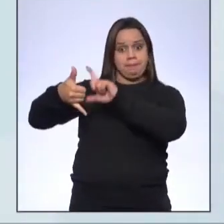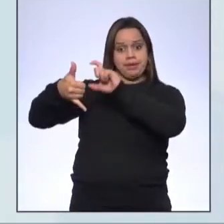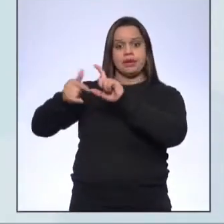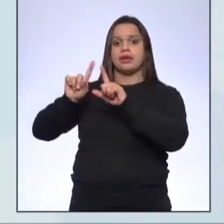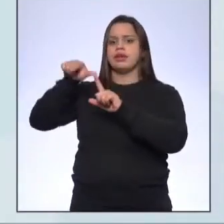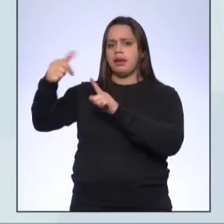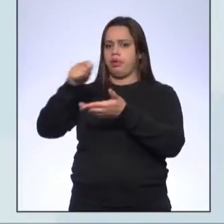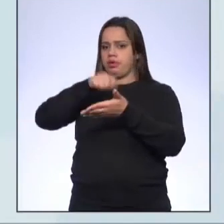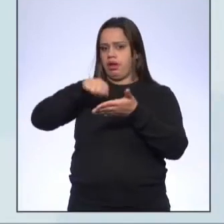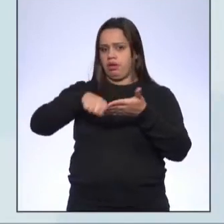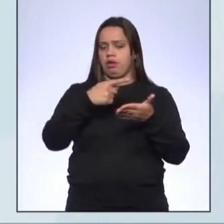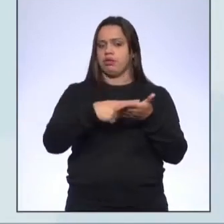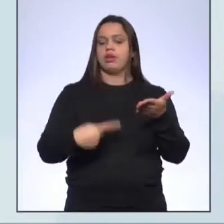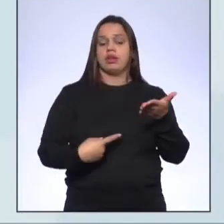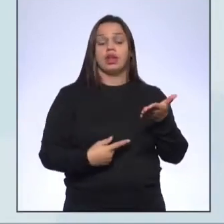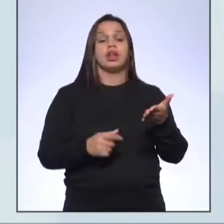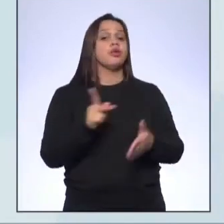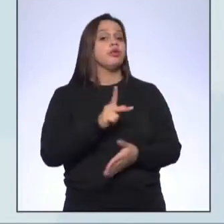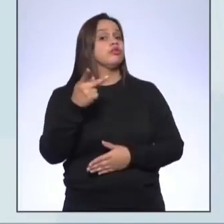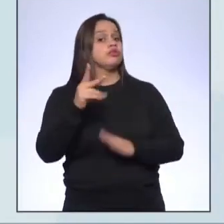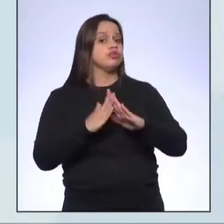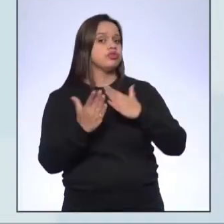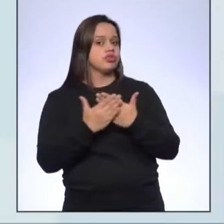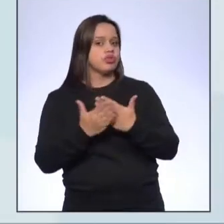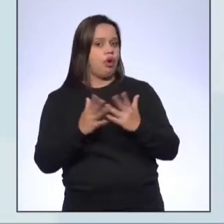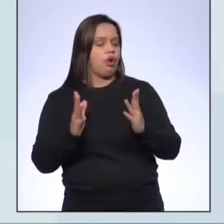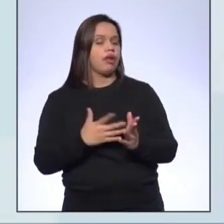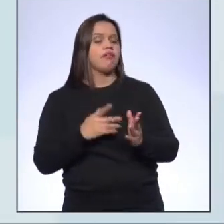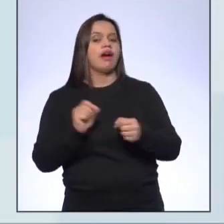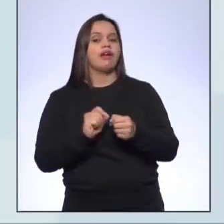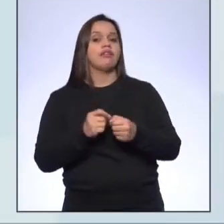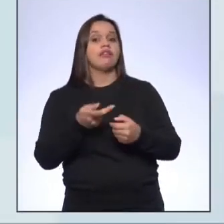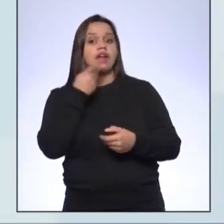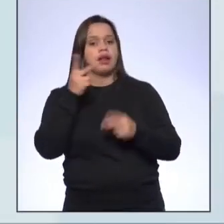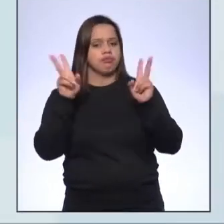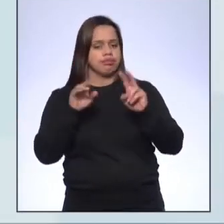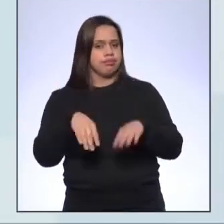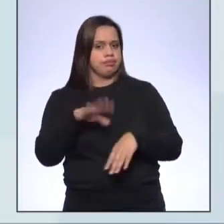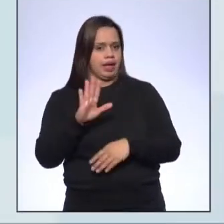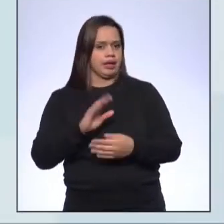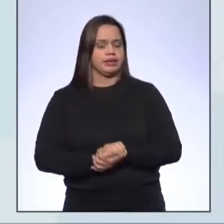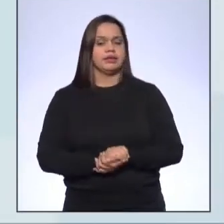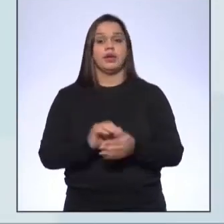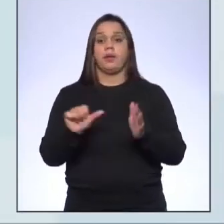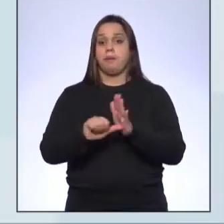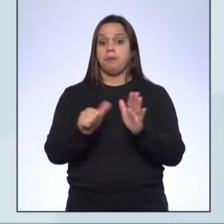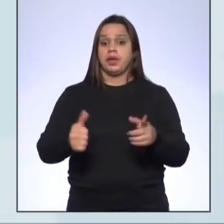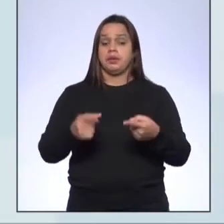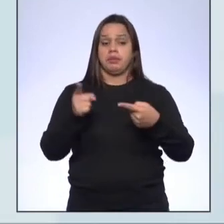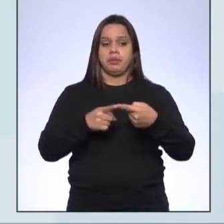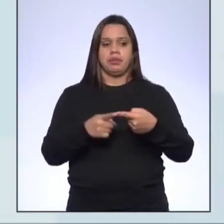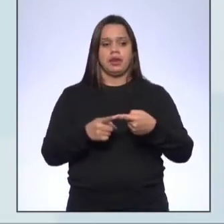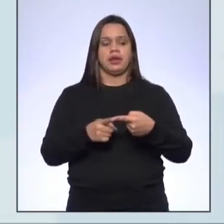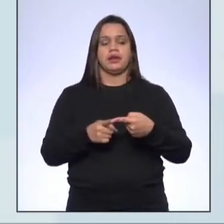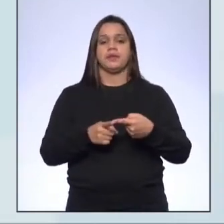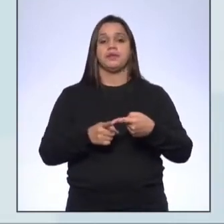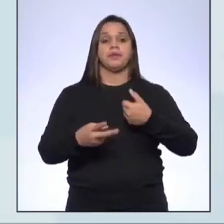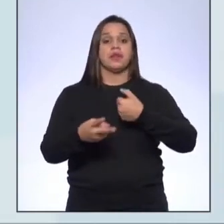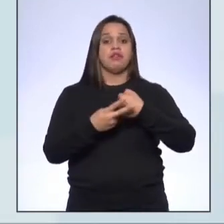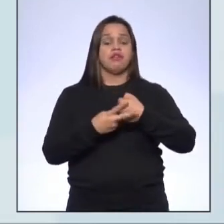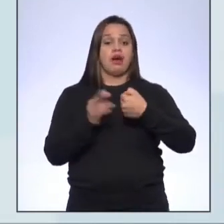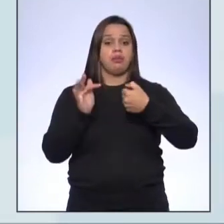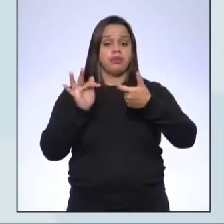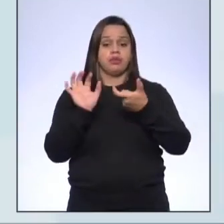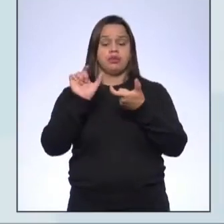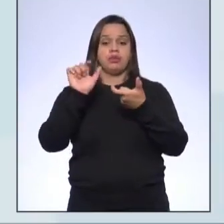caderno e o professor vai aperfeiçoar. Então, first rules, primeira regra. Os verbos terminados em E,